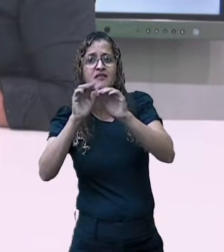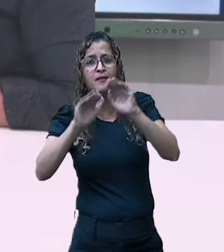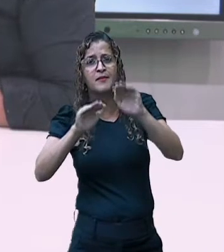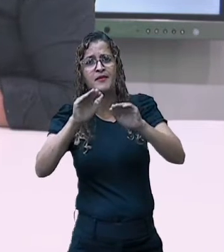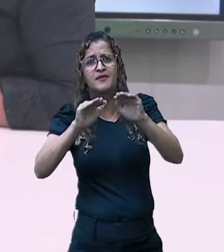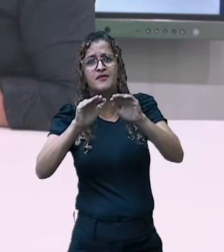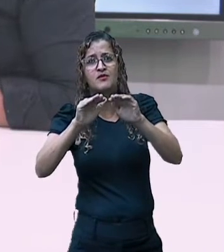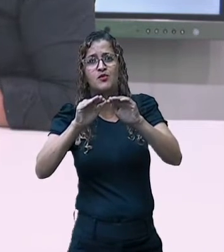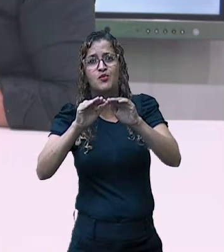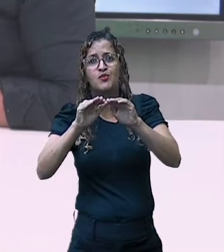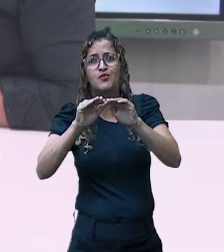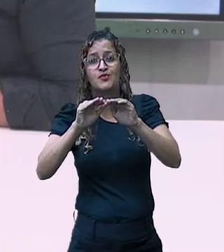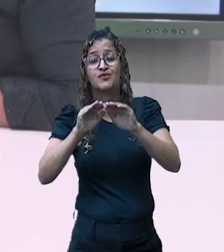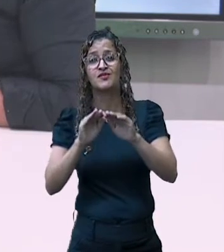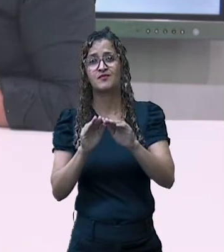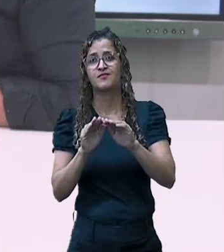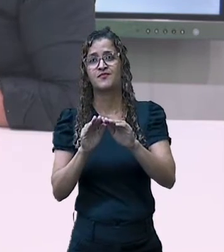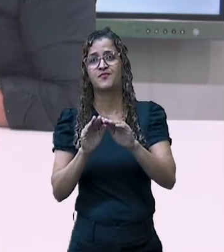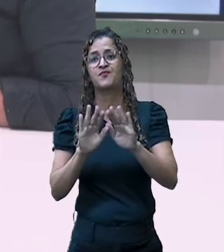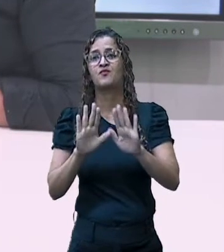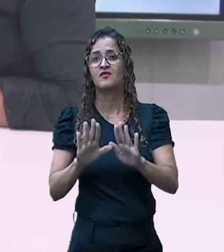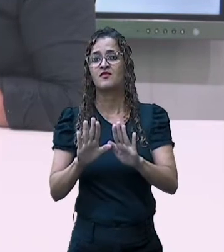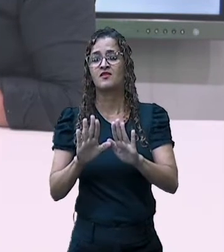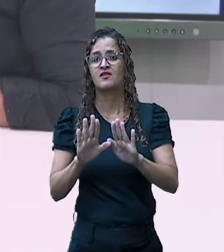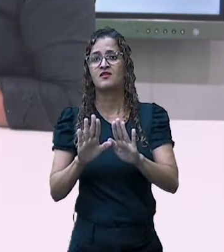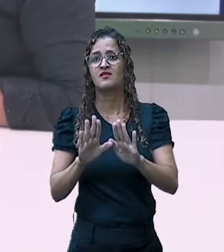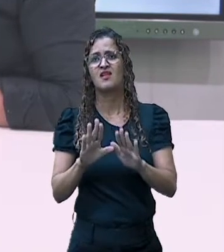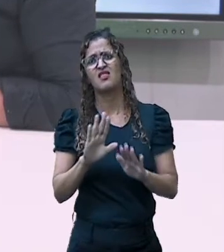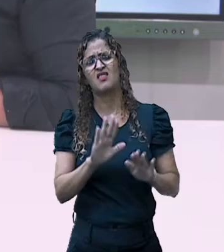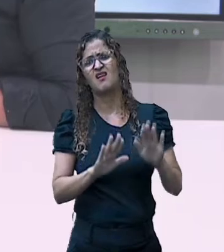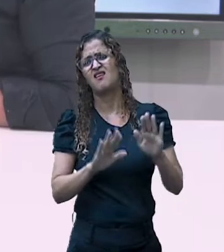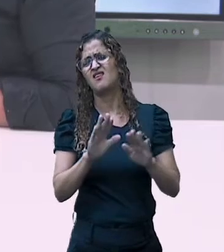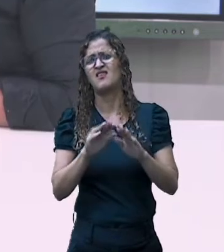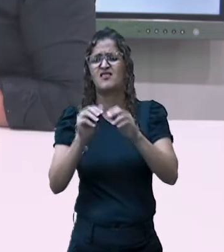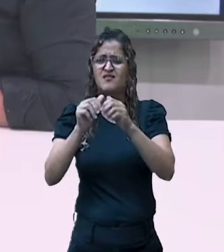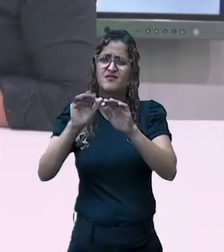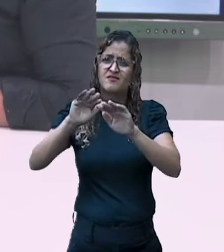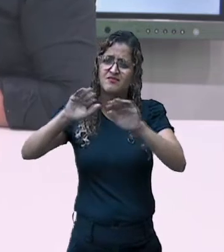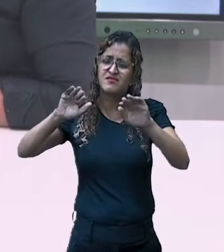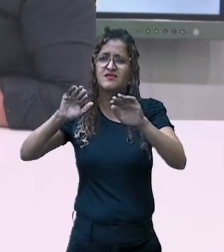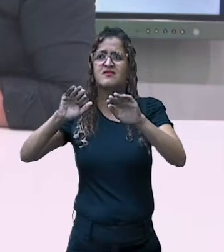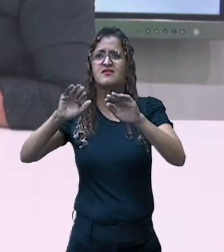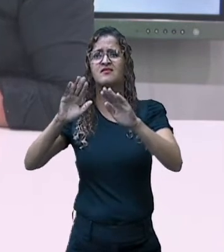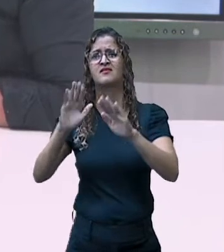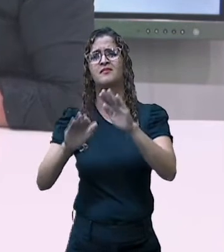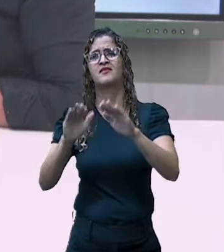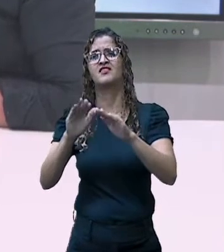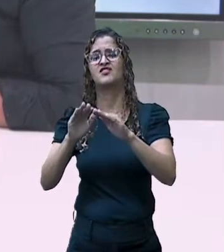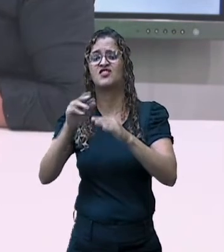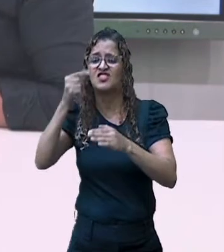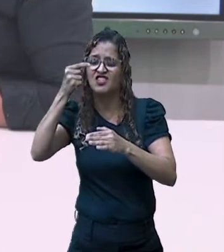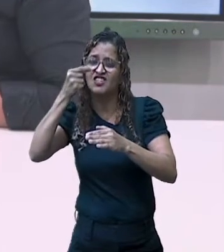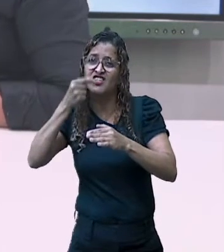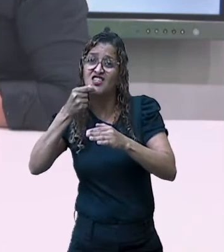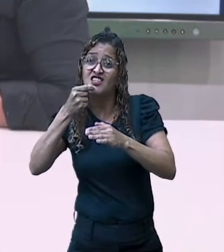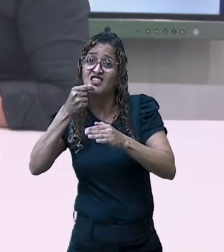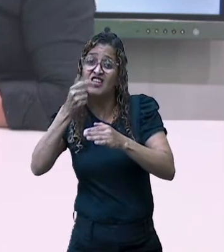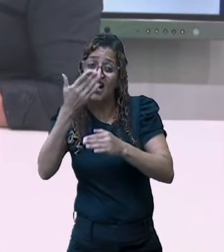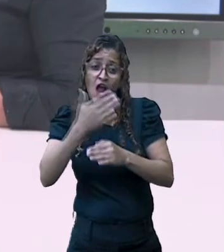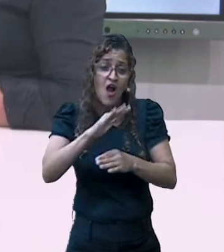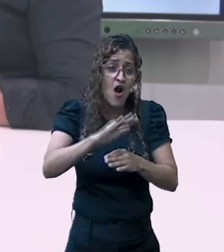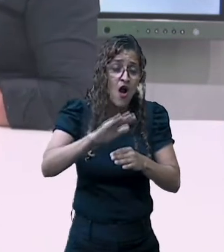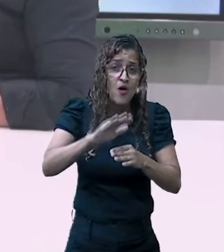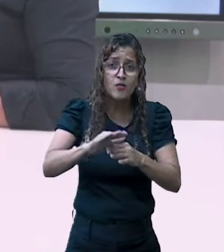separadinhos. Então, a necessidade do fio dental às vezes não existe naquele momento. A partir do momento que a gente chama